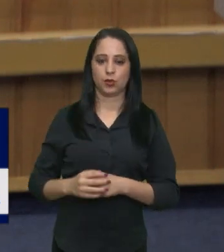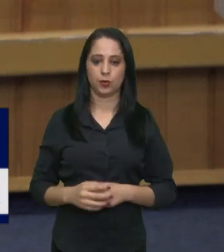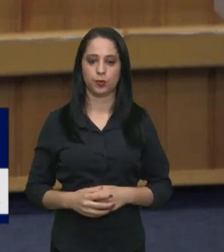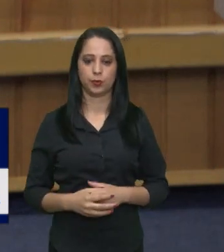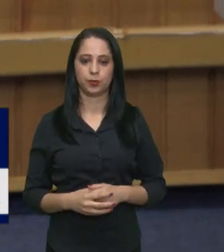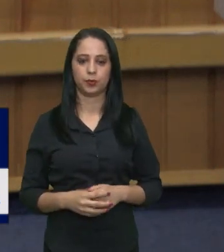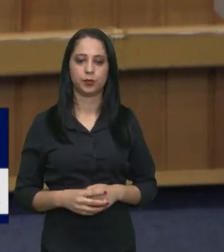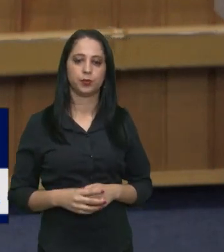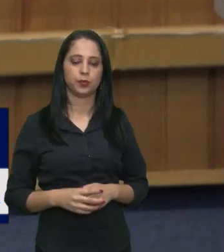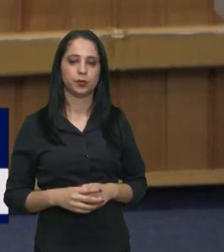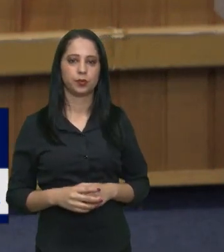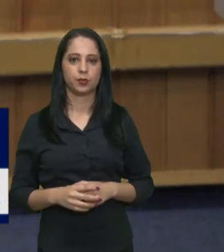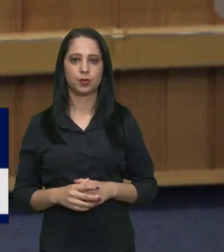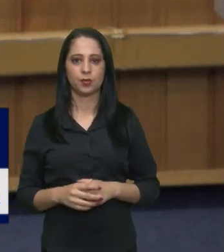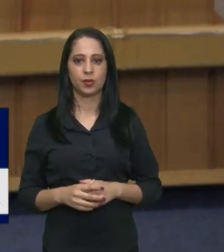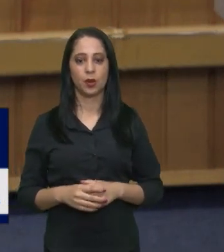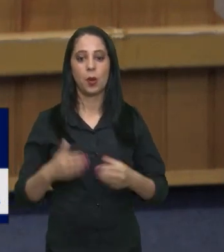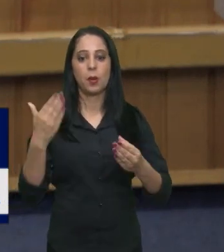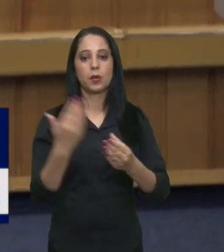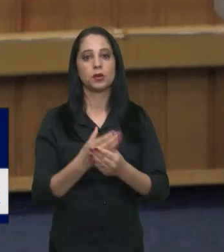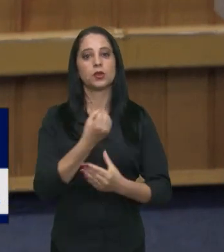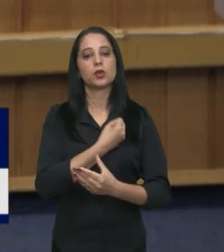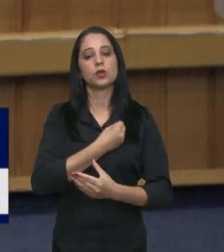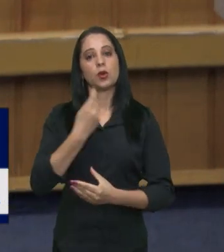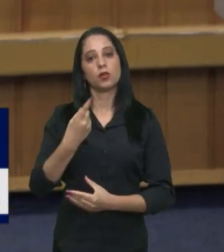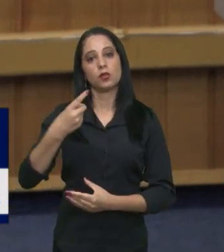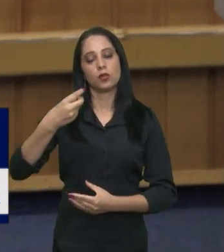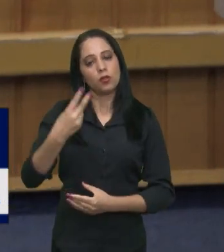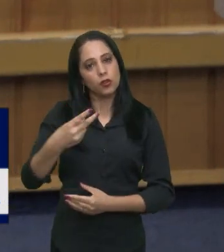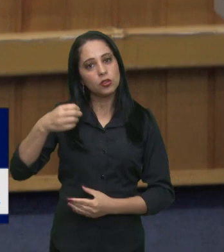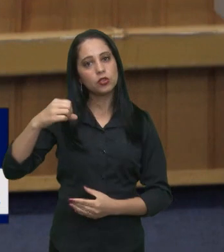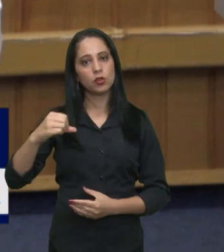gabinetes. Processo número